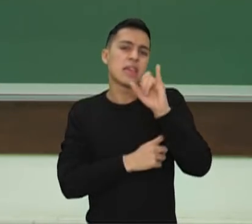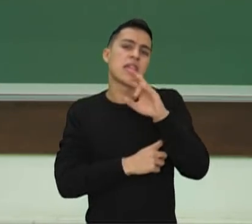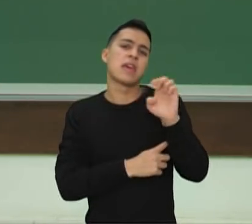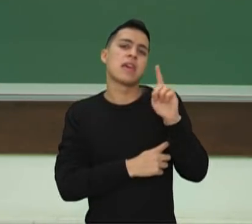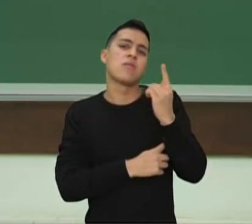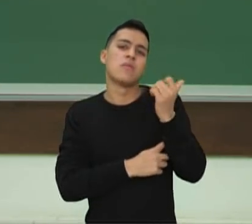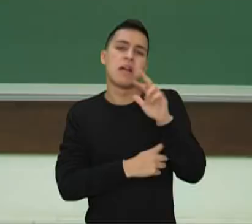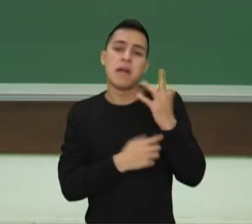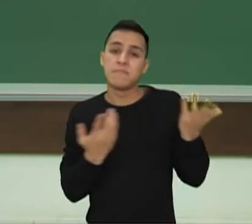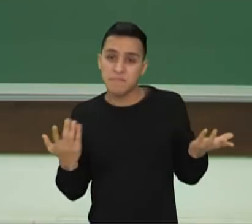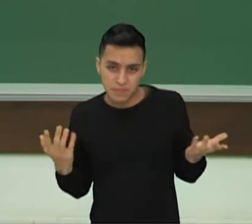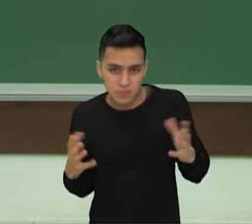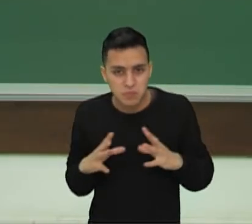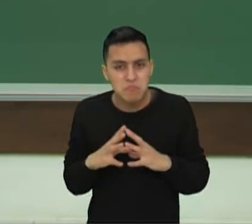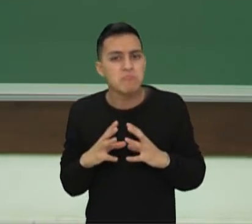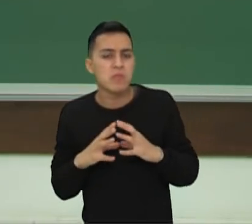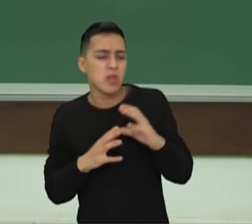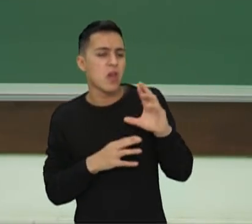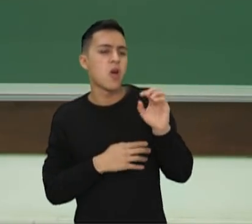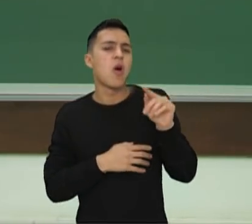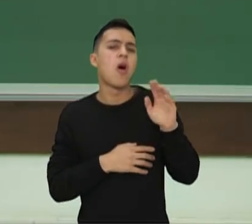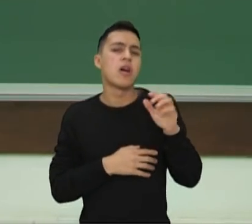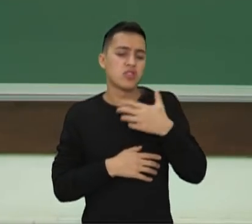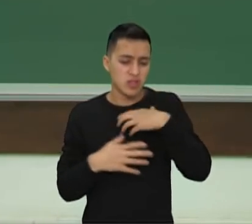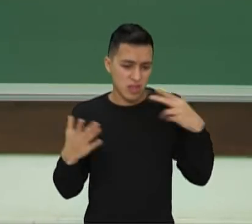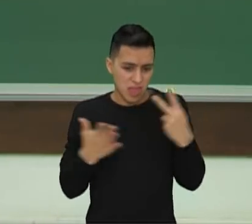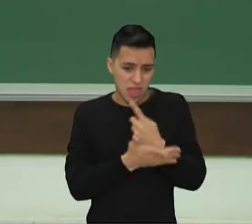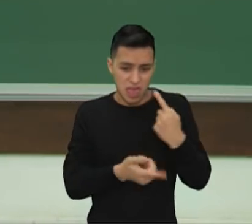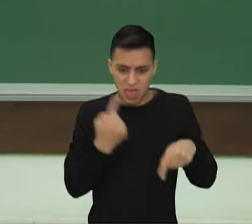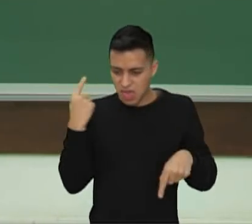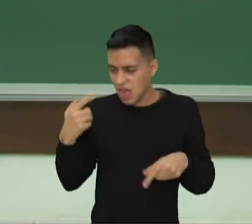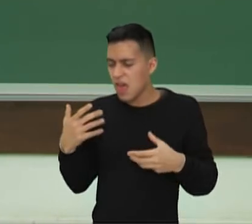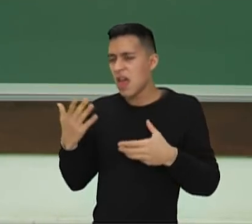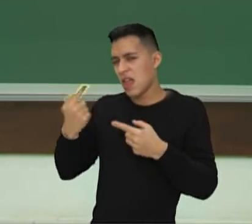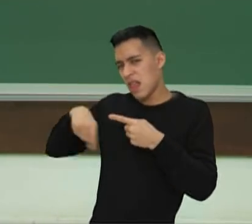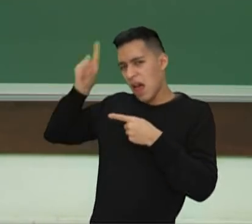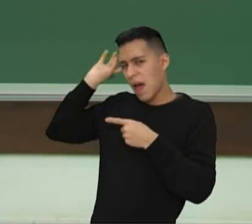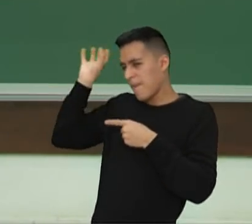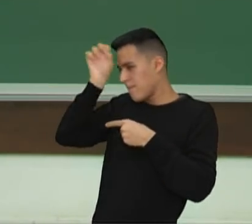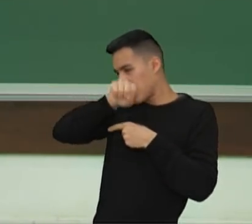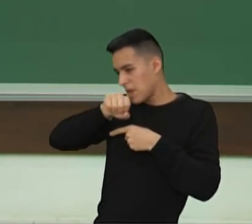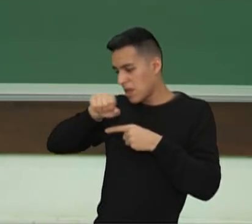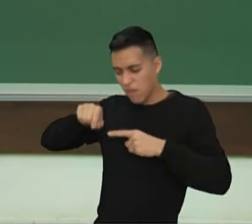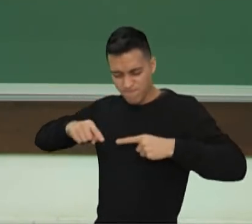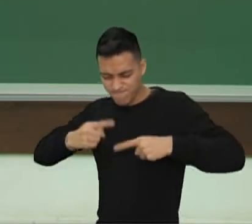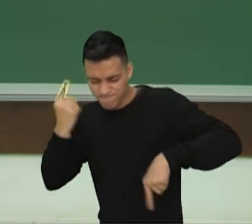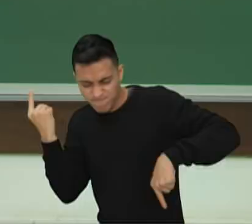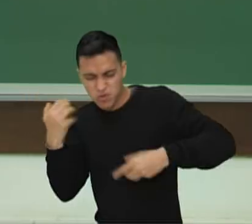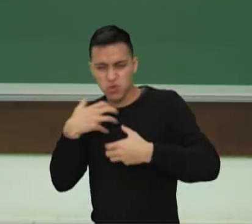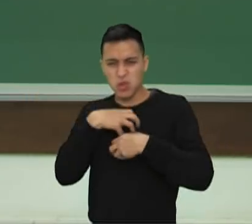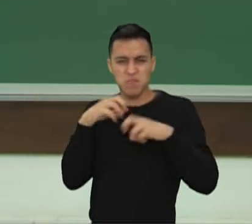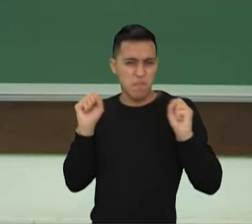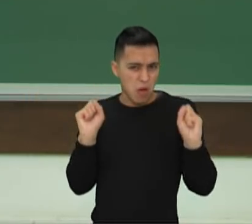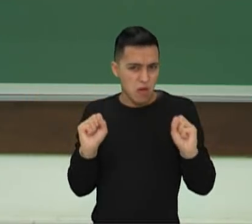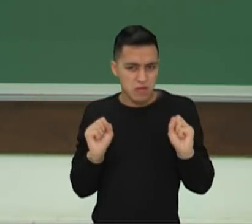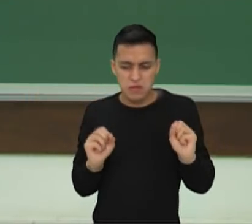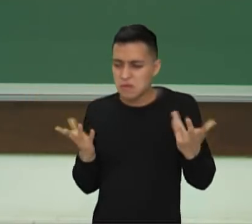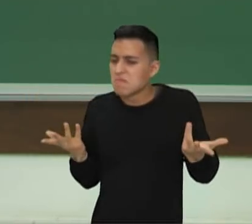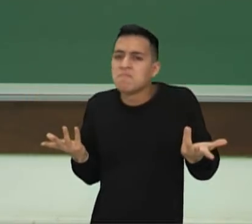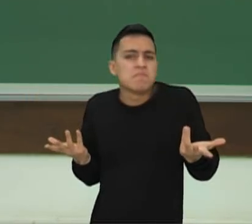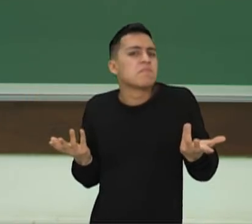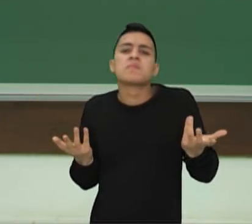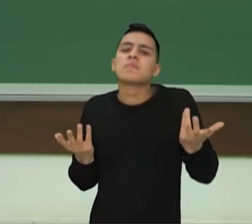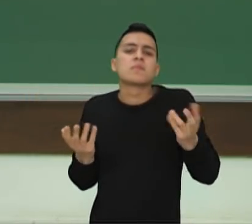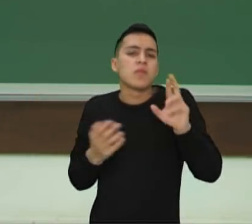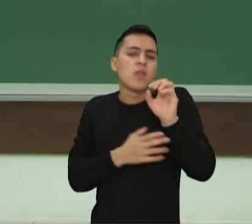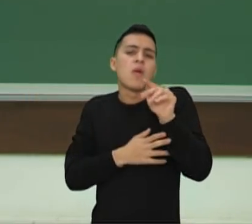Será que se eu fizer o rock de uma forma errada que a gente aprendeu na última aula? Então está bem fresquinho na tua cabeça aí. Então, se eu fizer uma forma